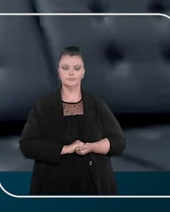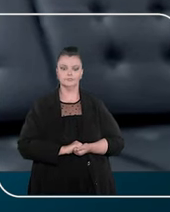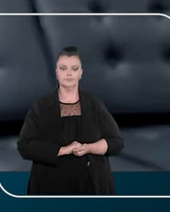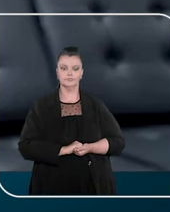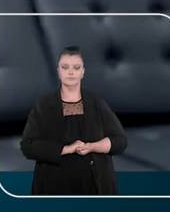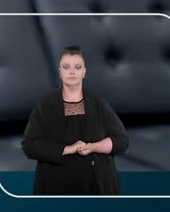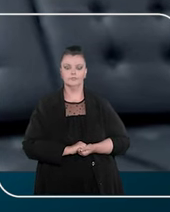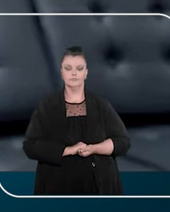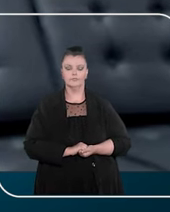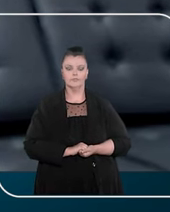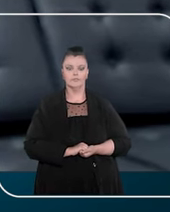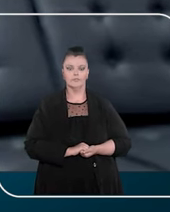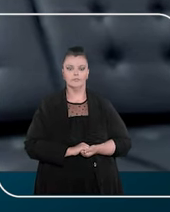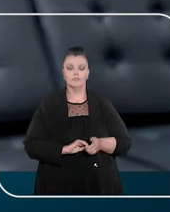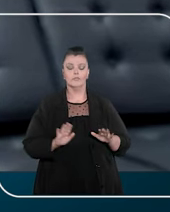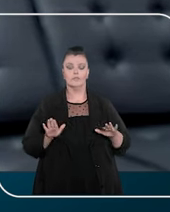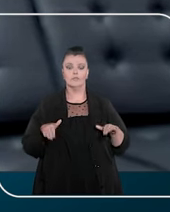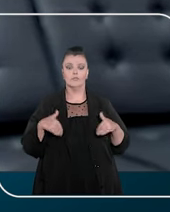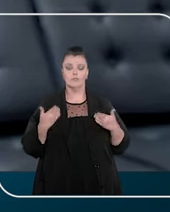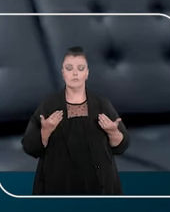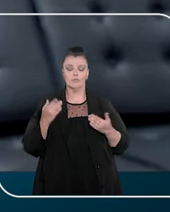Quando a gente pensa em